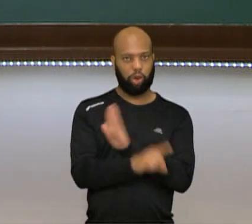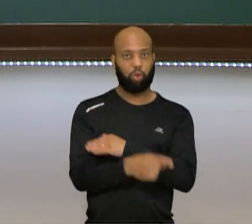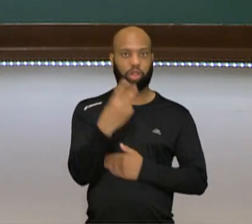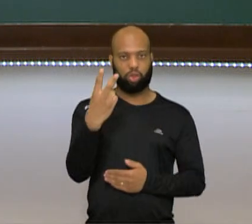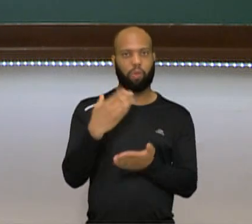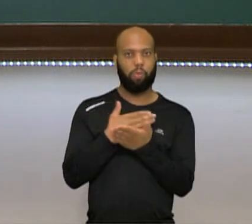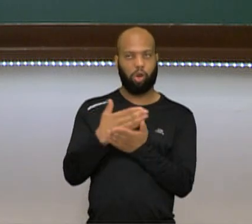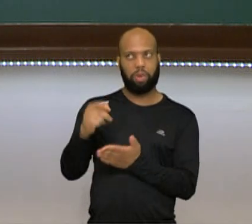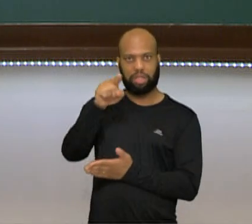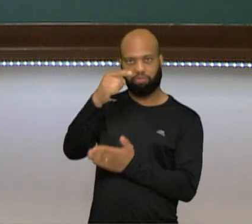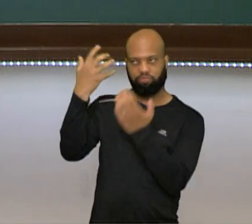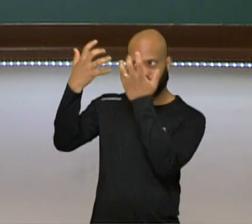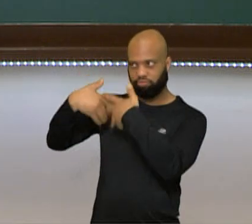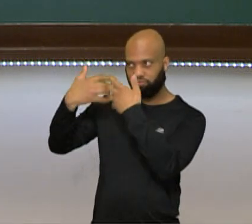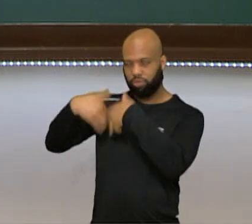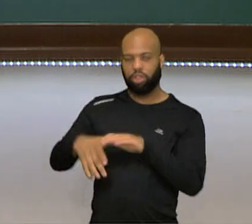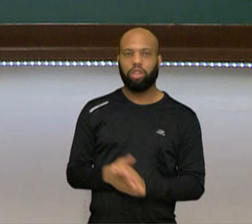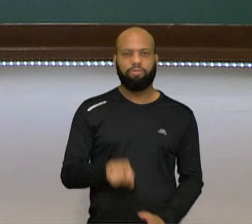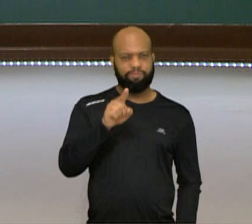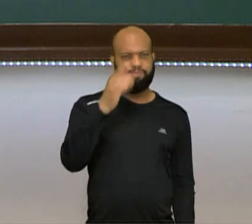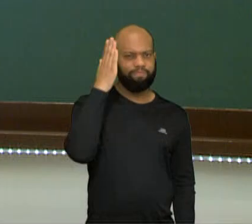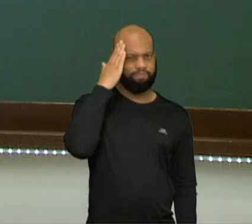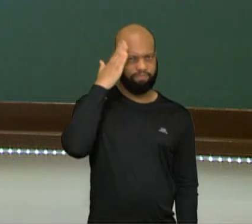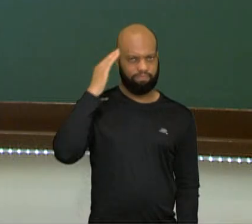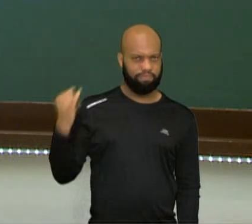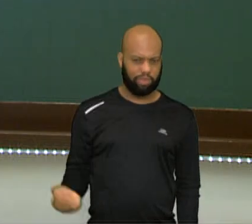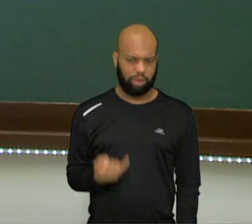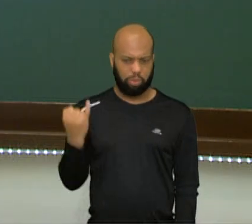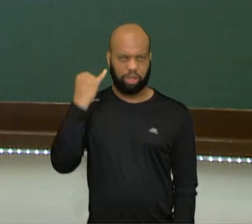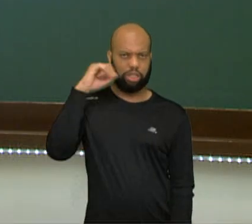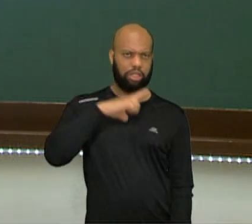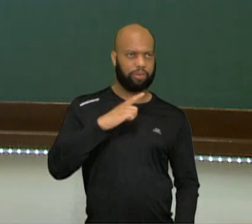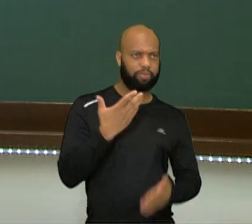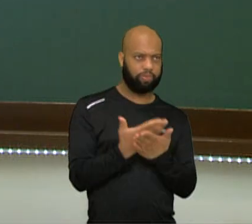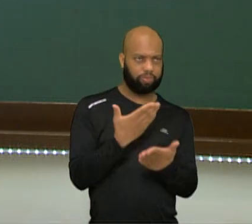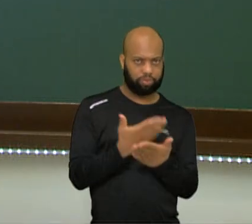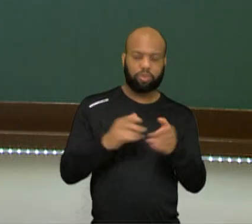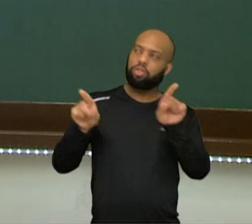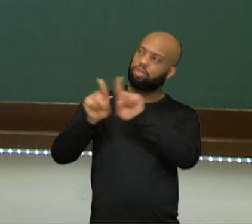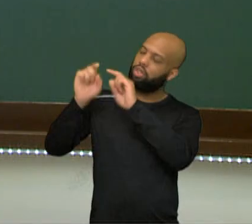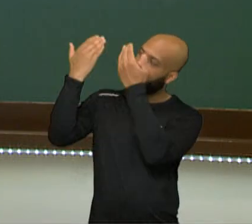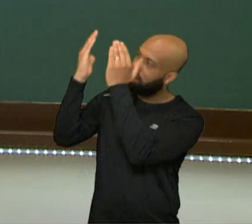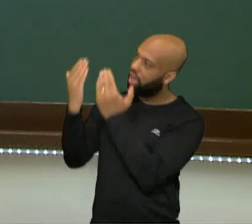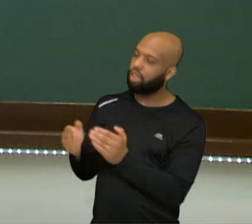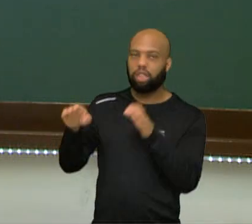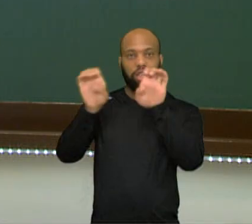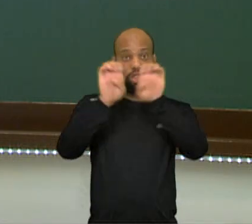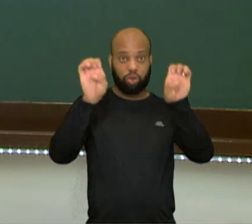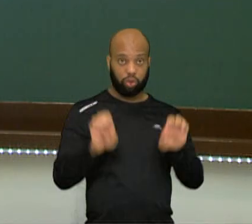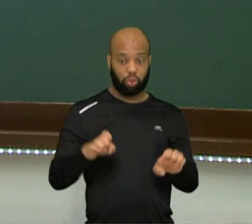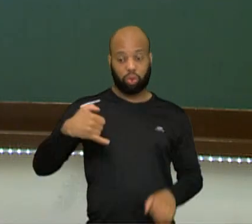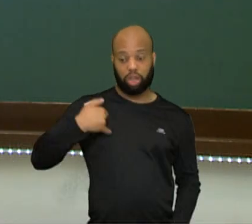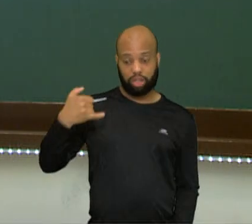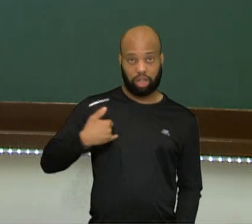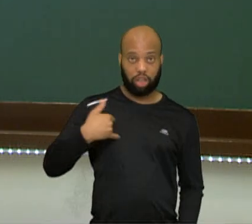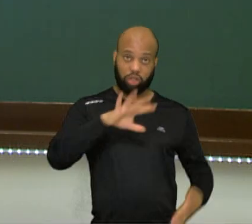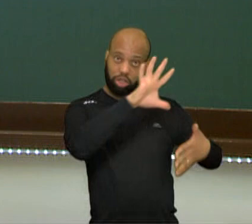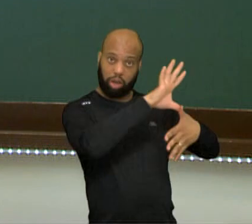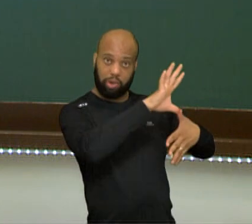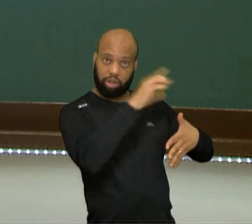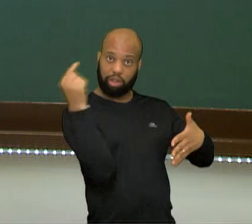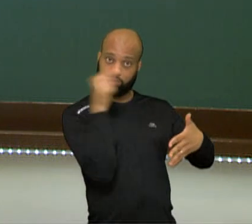perguntas. Vocês sabem qual a importância de estudar ou de analisar a estrutura etária do continente